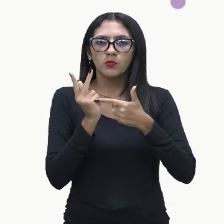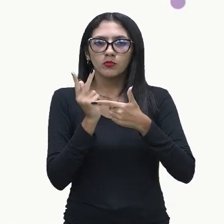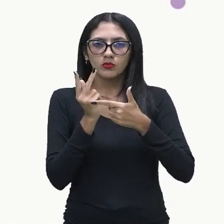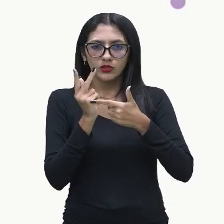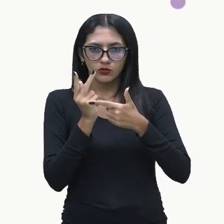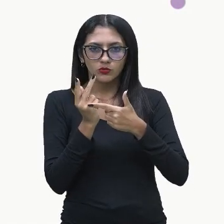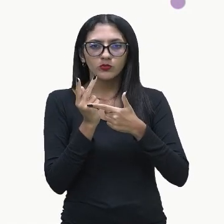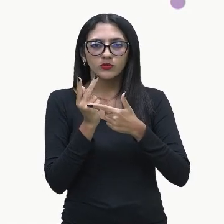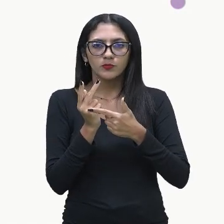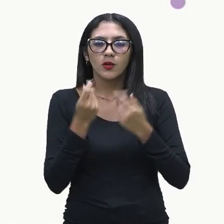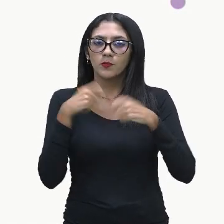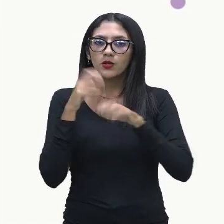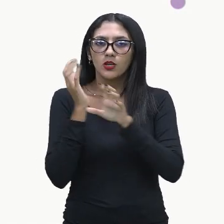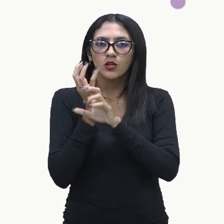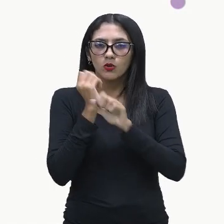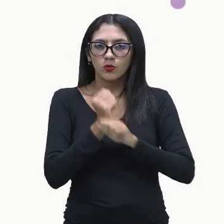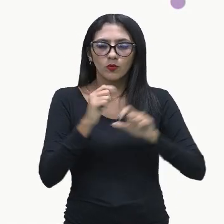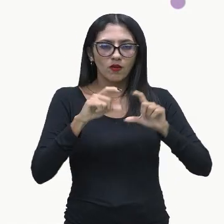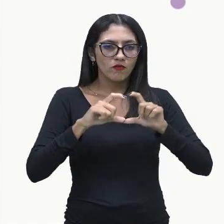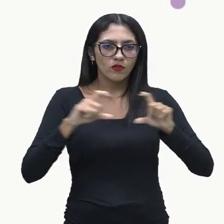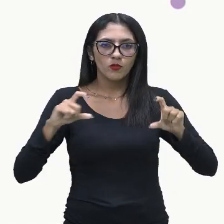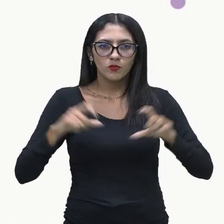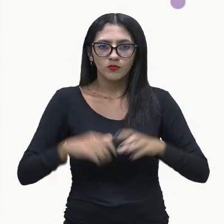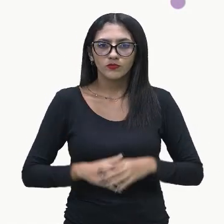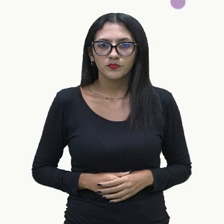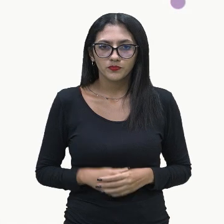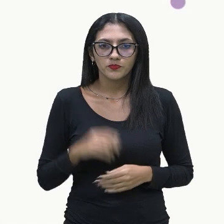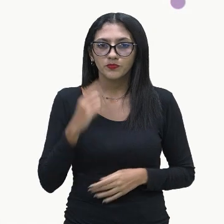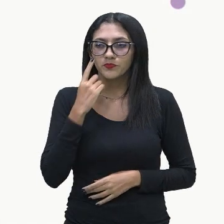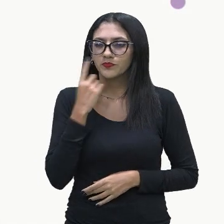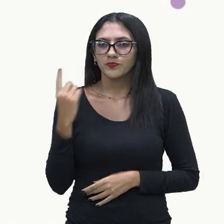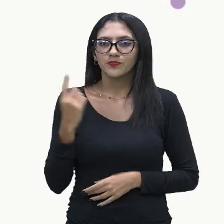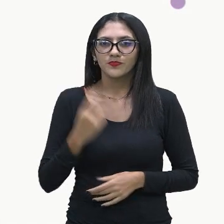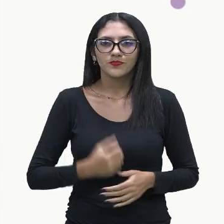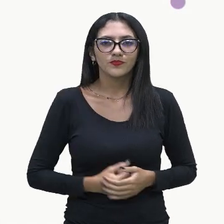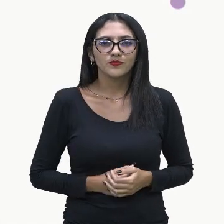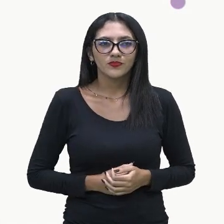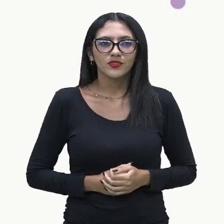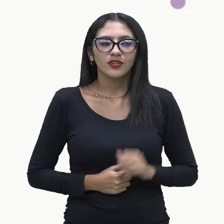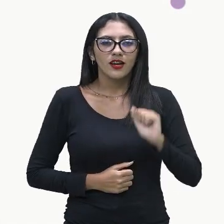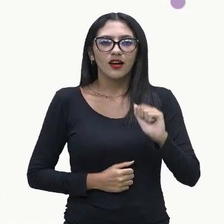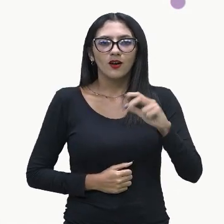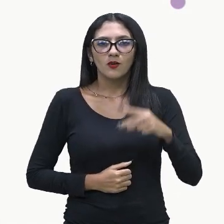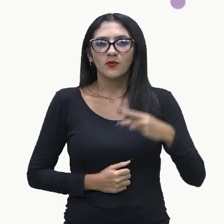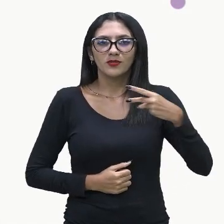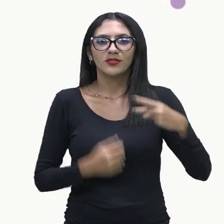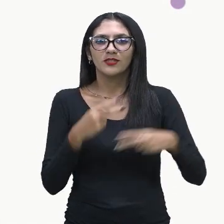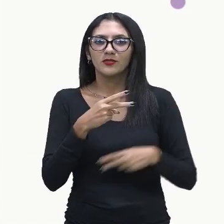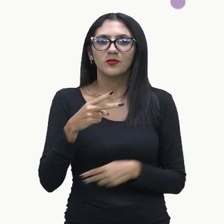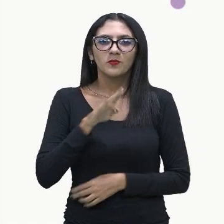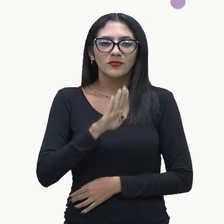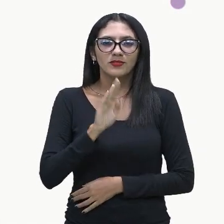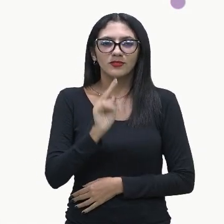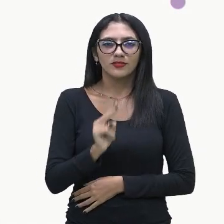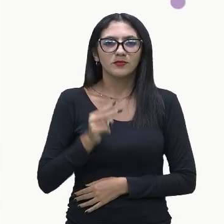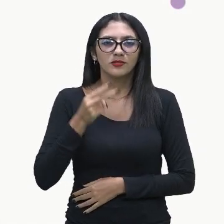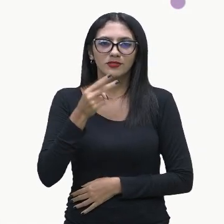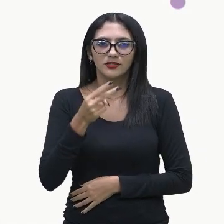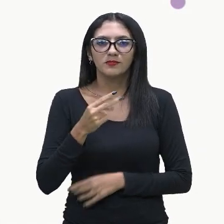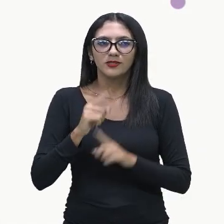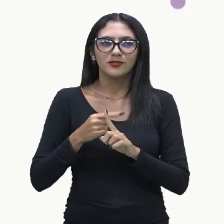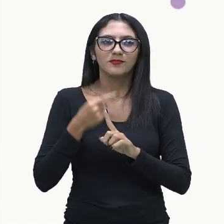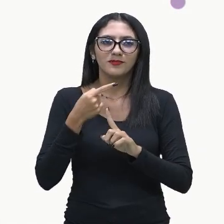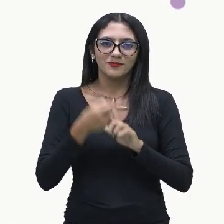dos catetos. Tendo aqui A ao quadrado é igual a B ao quadrado